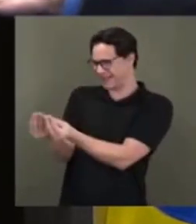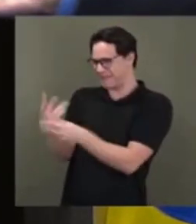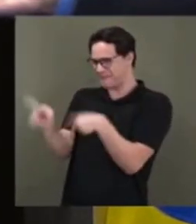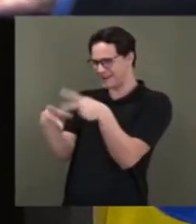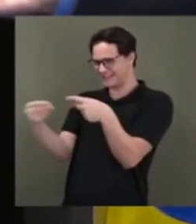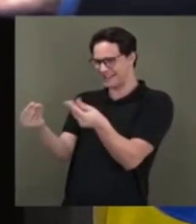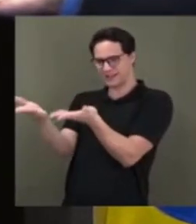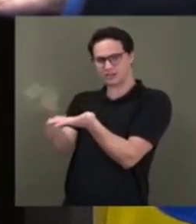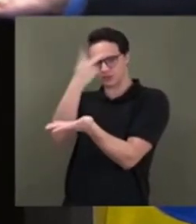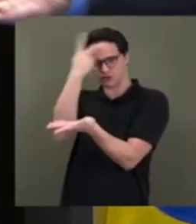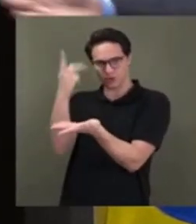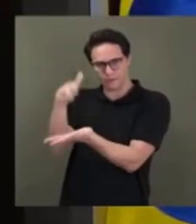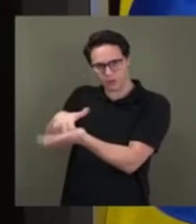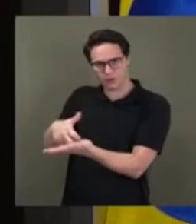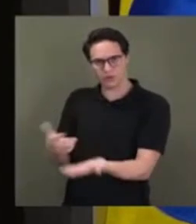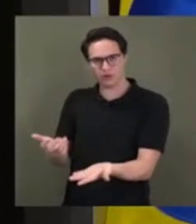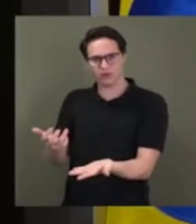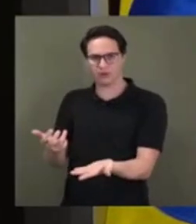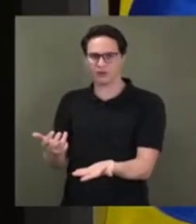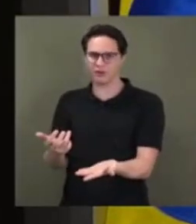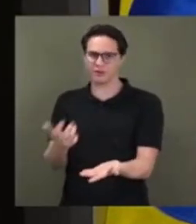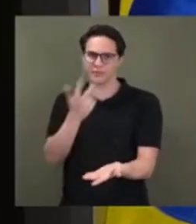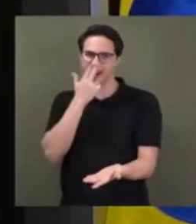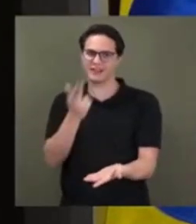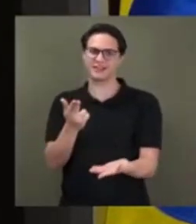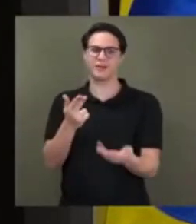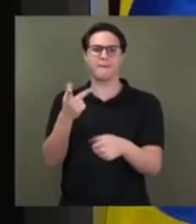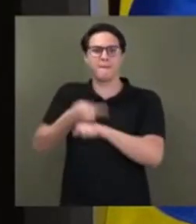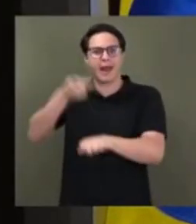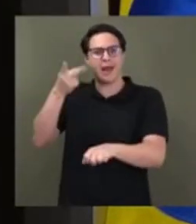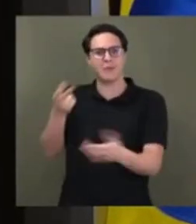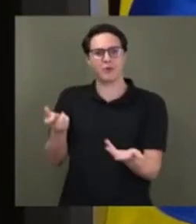punição? Acaba sendo um prêmio.